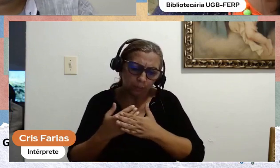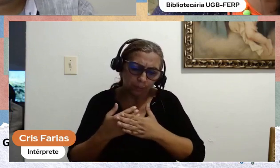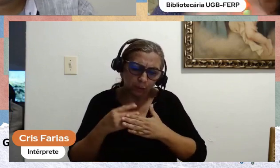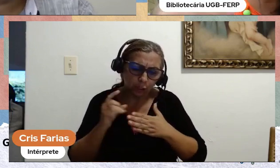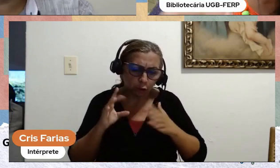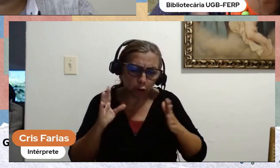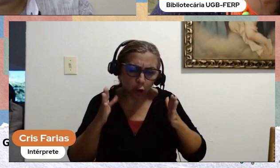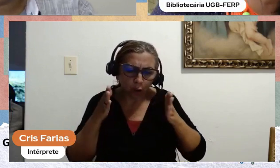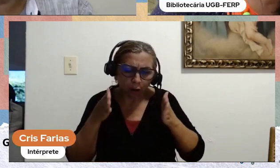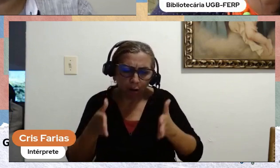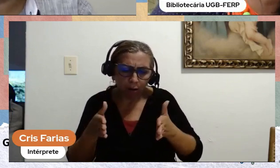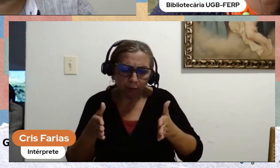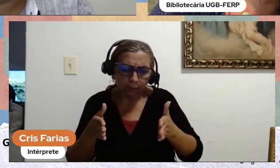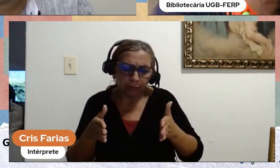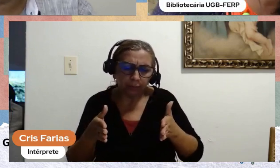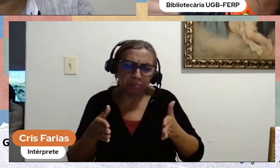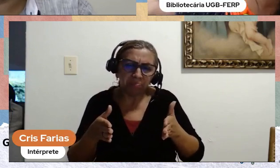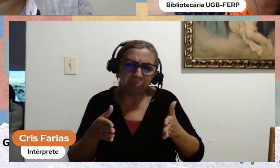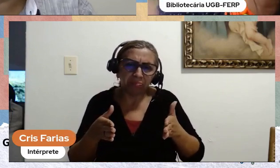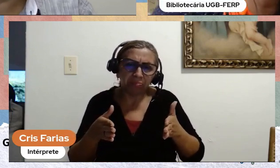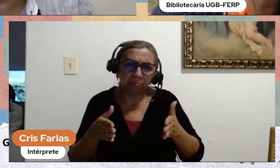fique